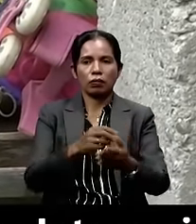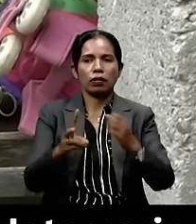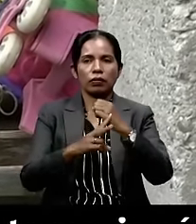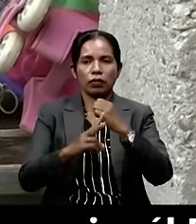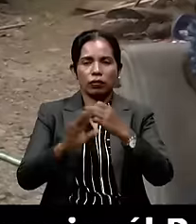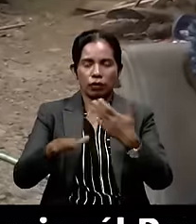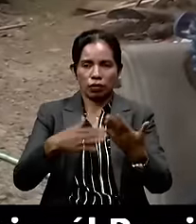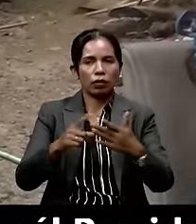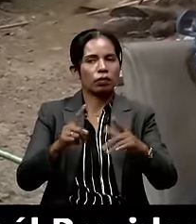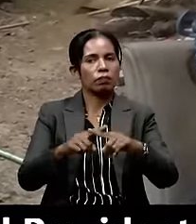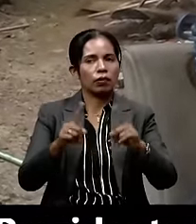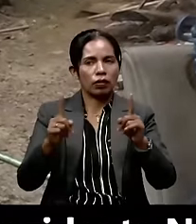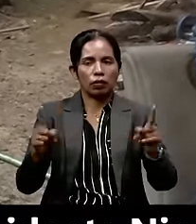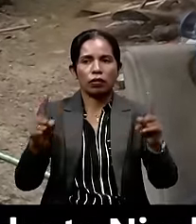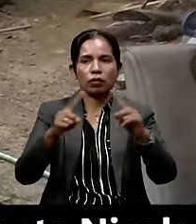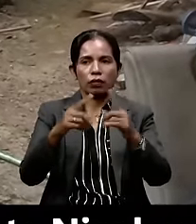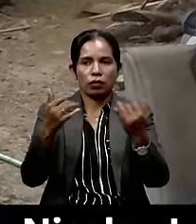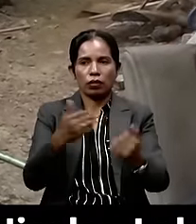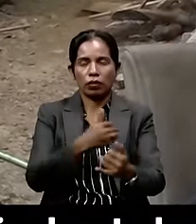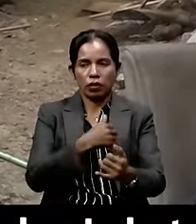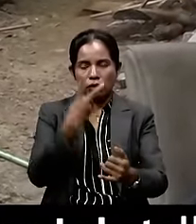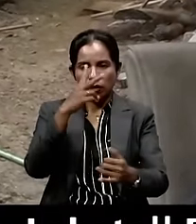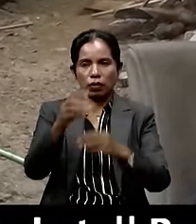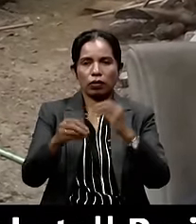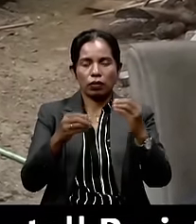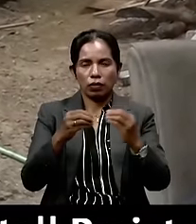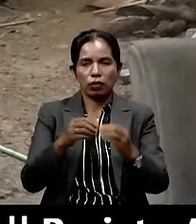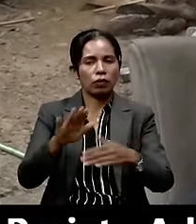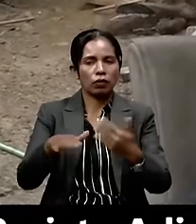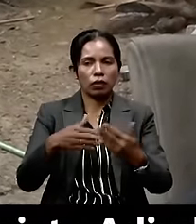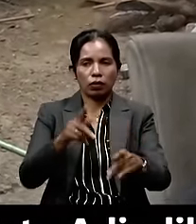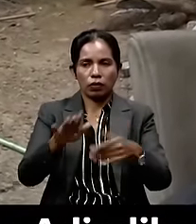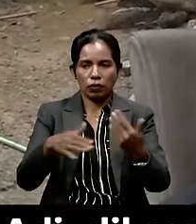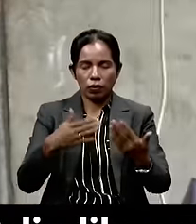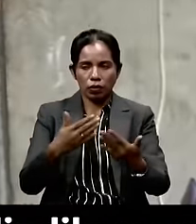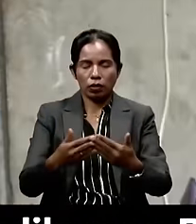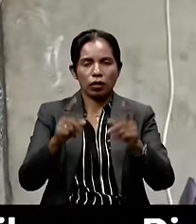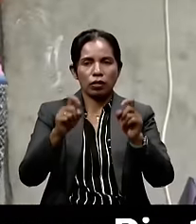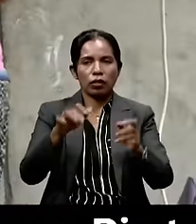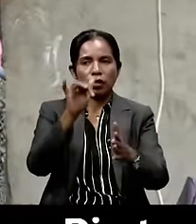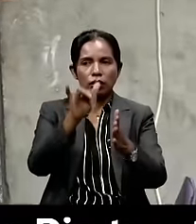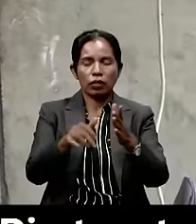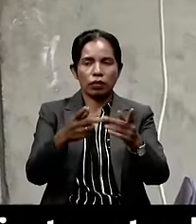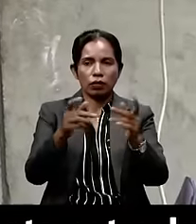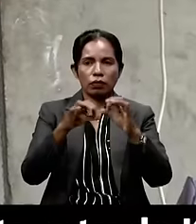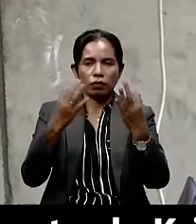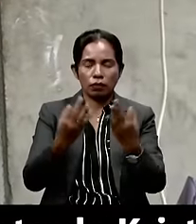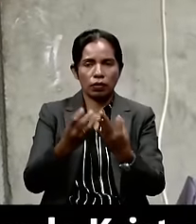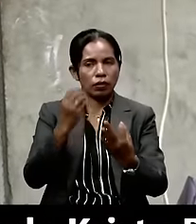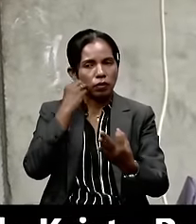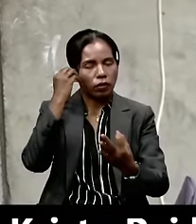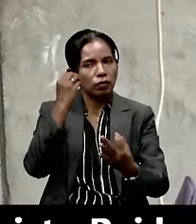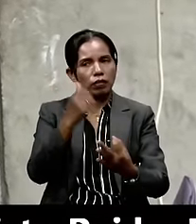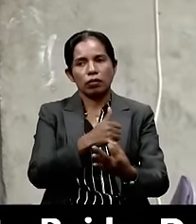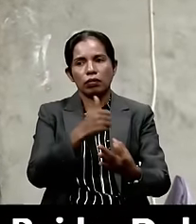sira mai be to agora se deu resolve nune maioria comunidade sira tem que ela e a família ni uma no